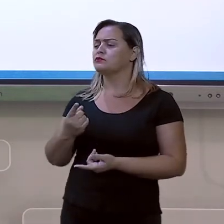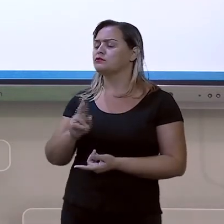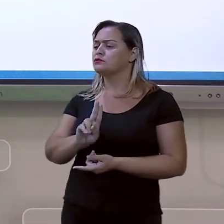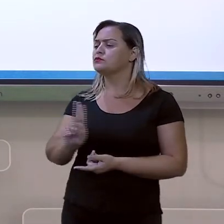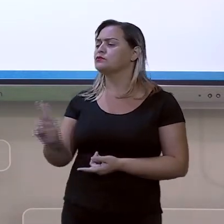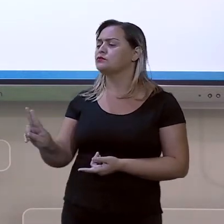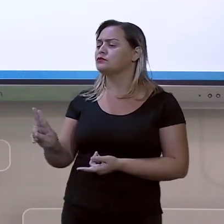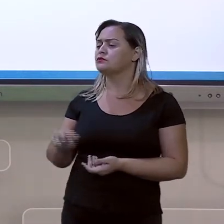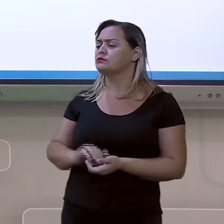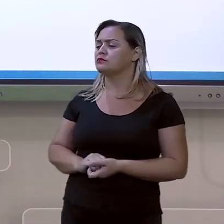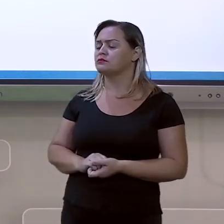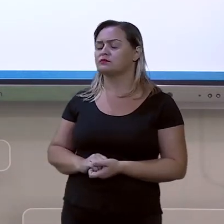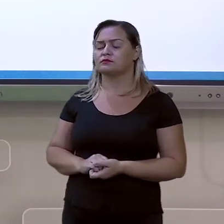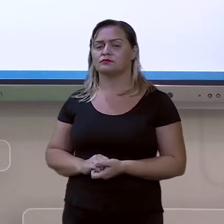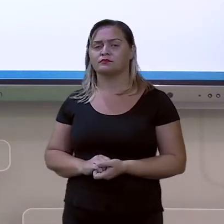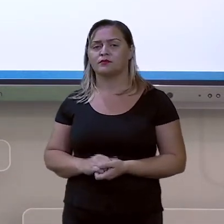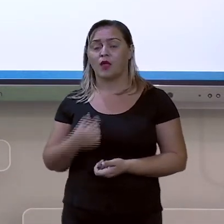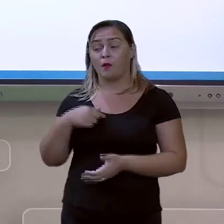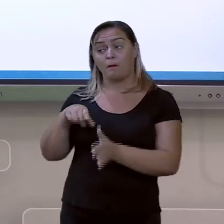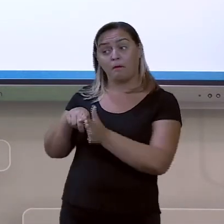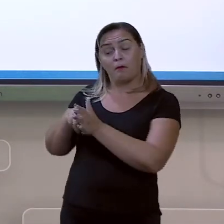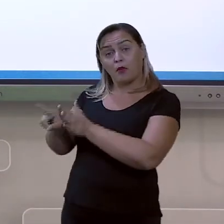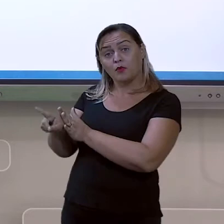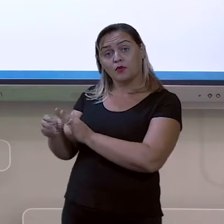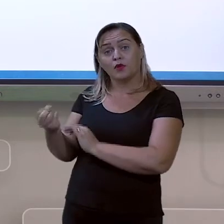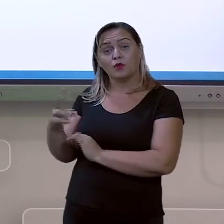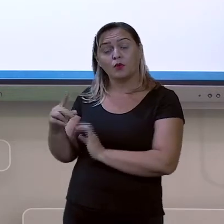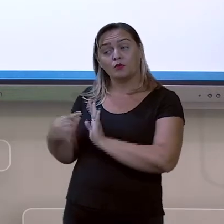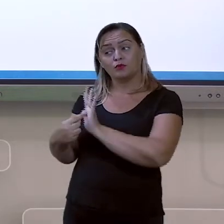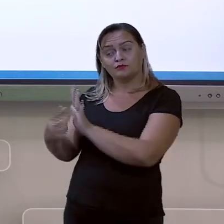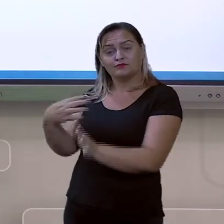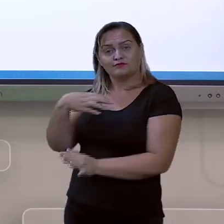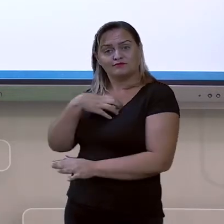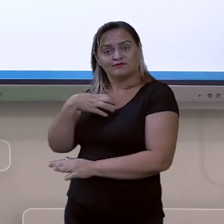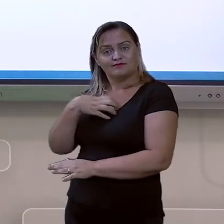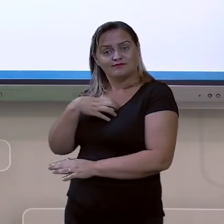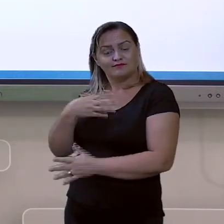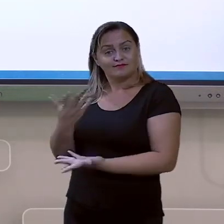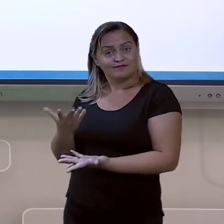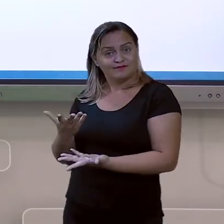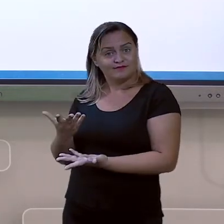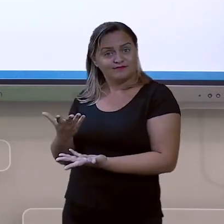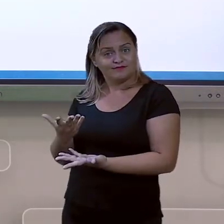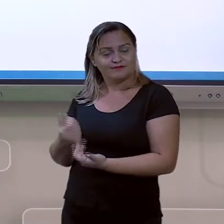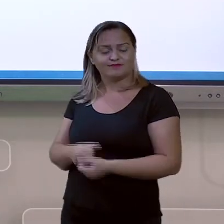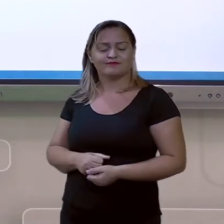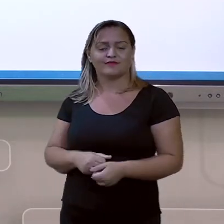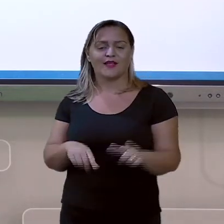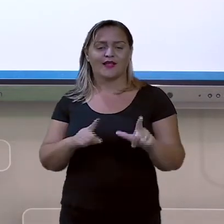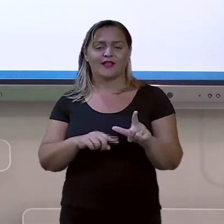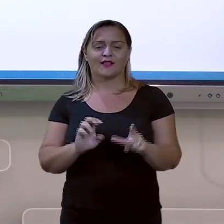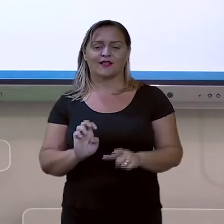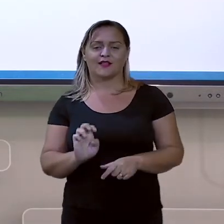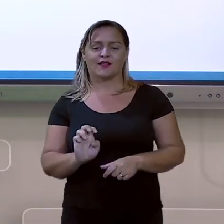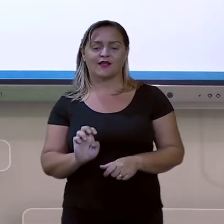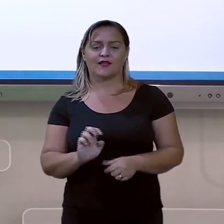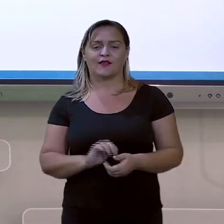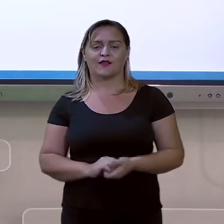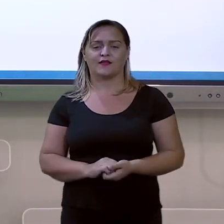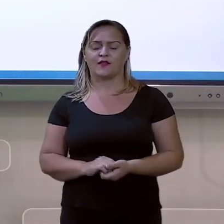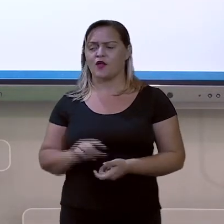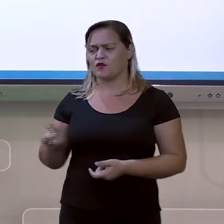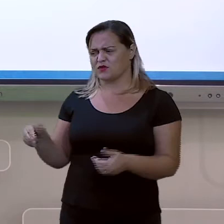estou perguntando ou eu estou demonstrando algum sentimento? E letra E. Você está